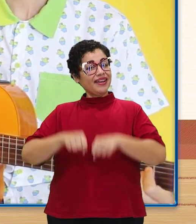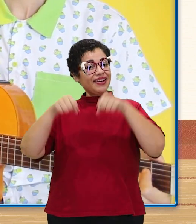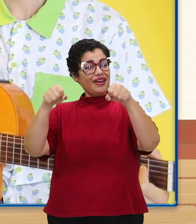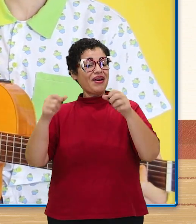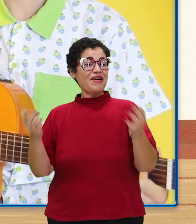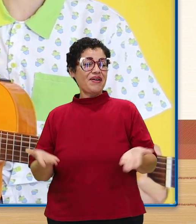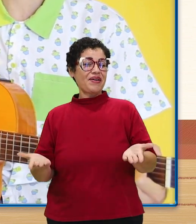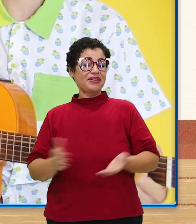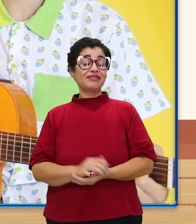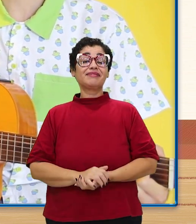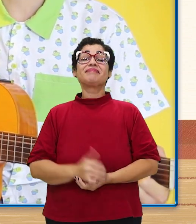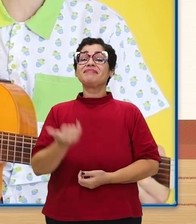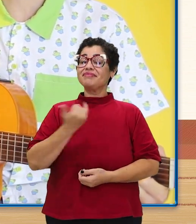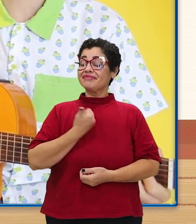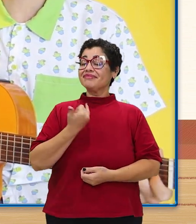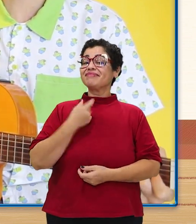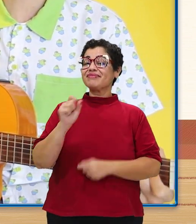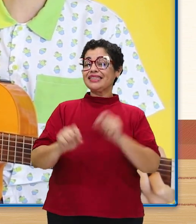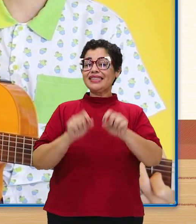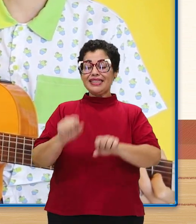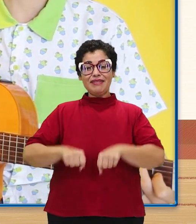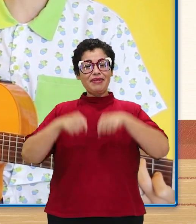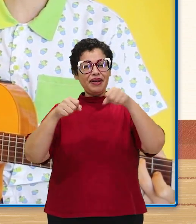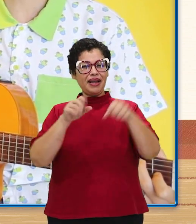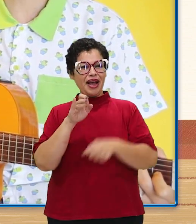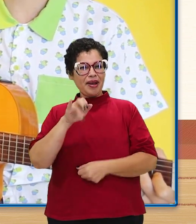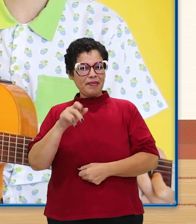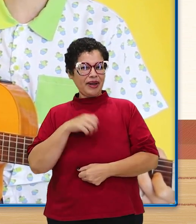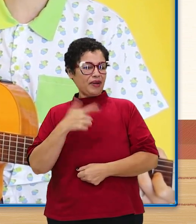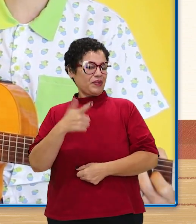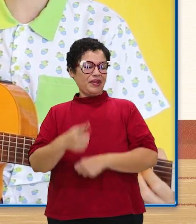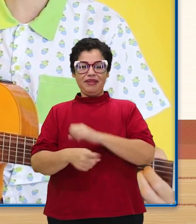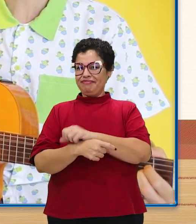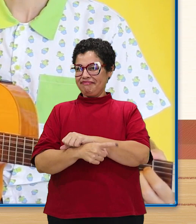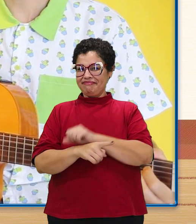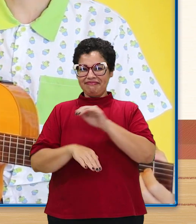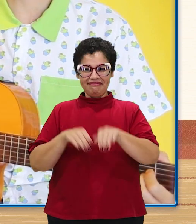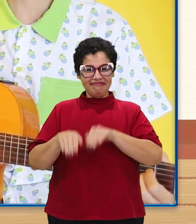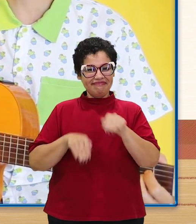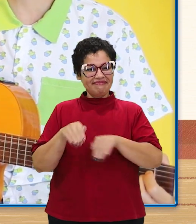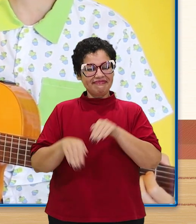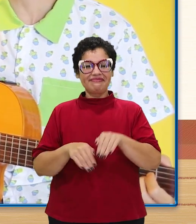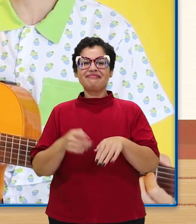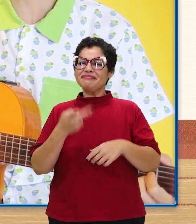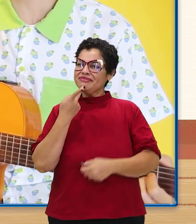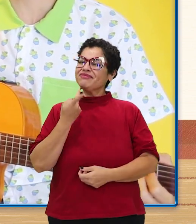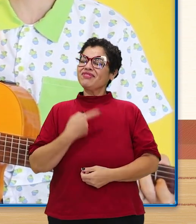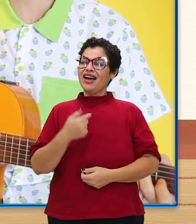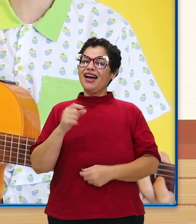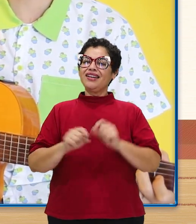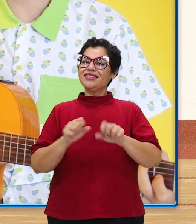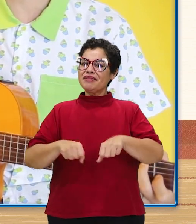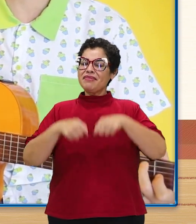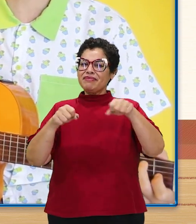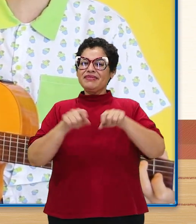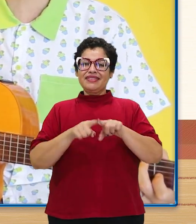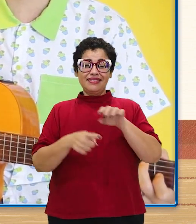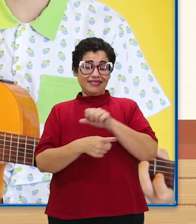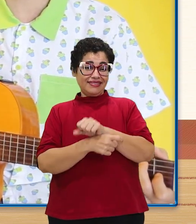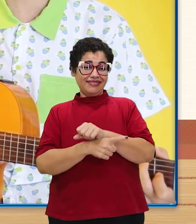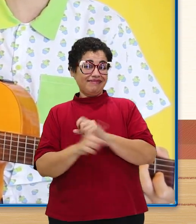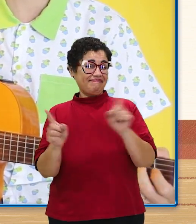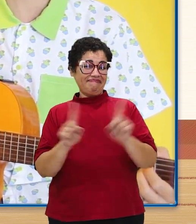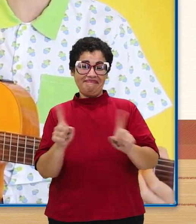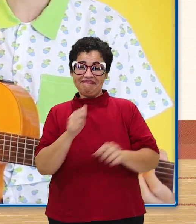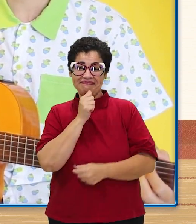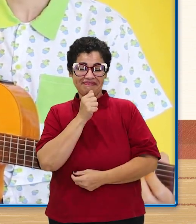hoje? Me diga, menina, o que tem nesse baú? No baú da Camilinha não tem rabo de tatu. Me diga, menina, o que tem nesse baú? No baú da Camilinha